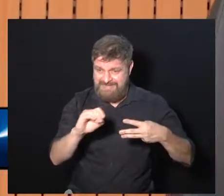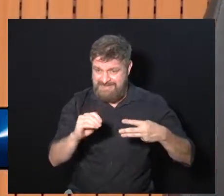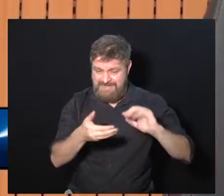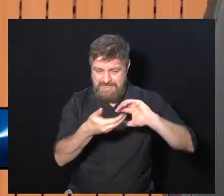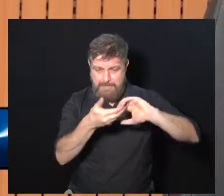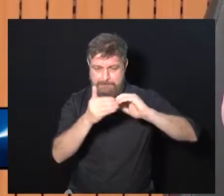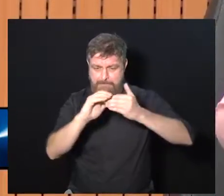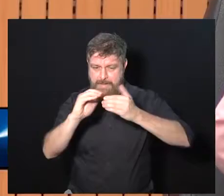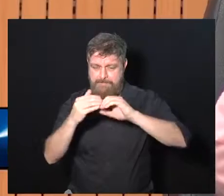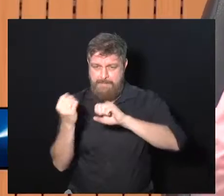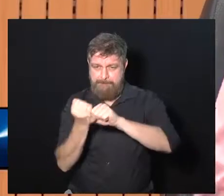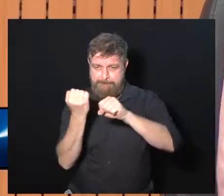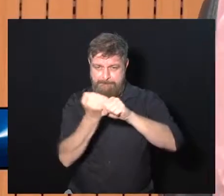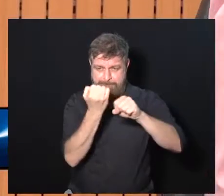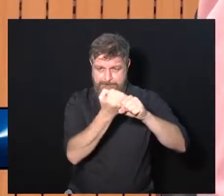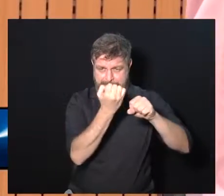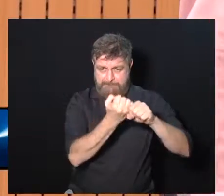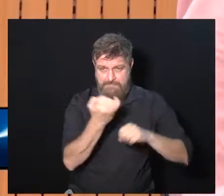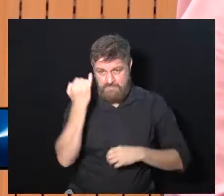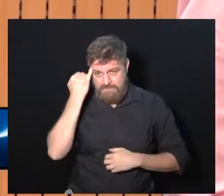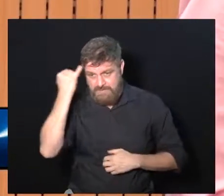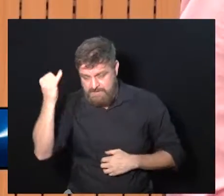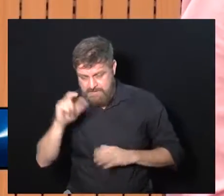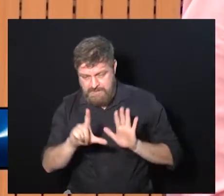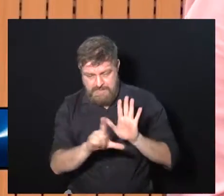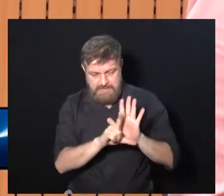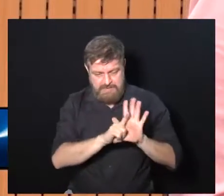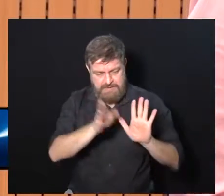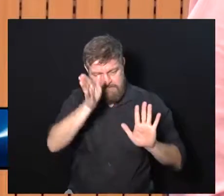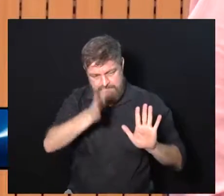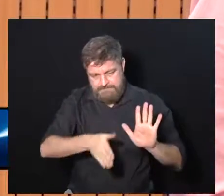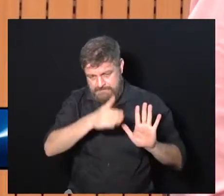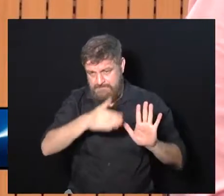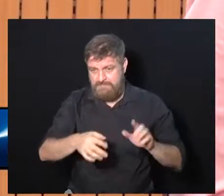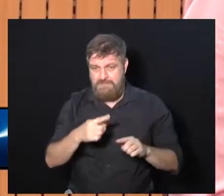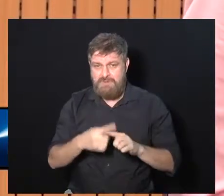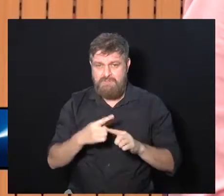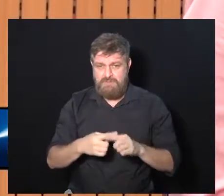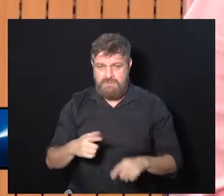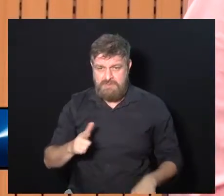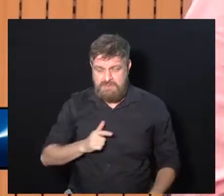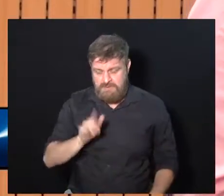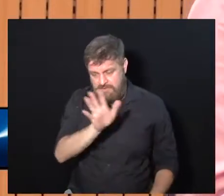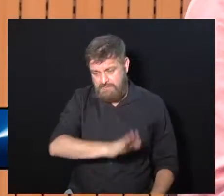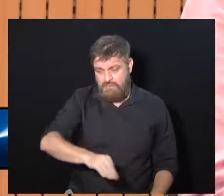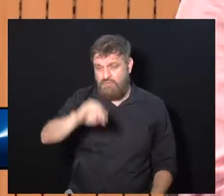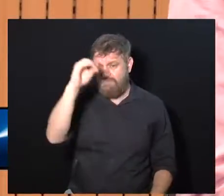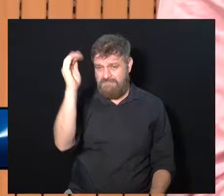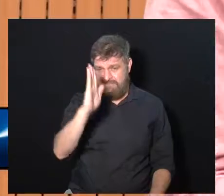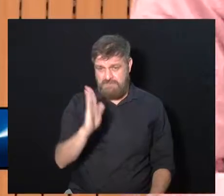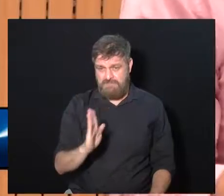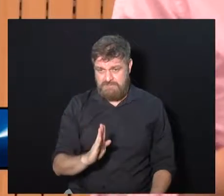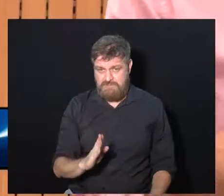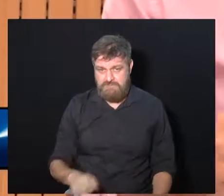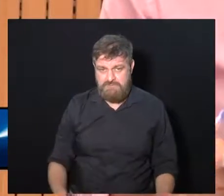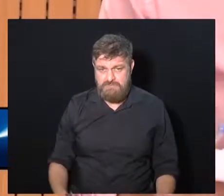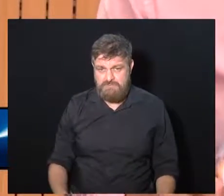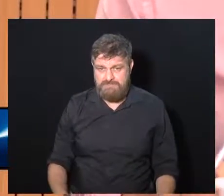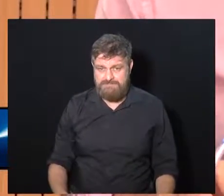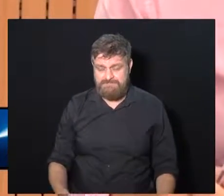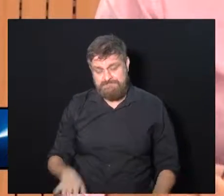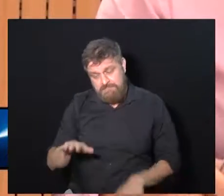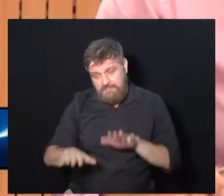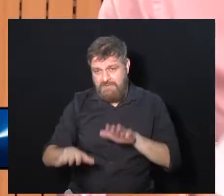abrigos. Então, a ideia da revogação, inclusive, é atender um princípio, porque isso assim é no Brasil inteiro, e talvez haja até